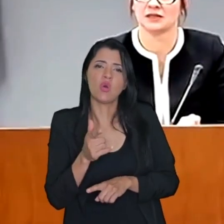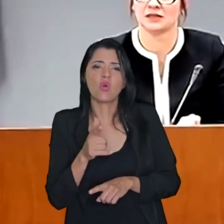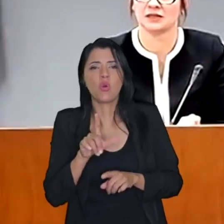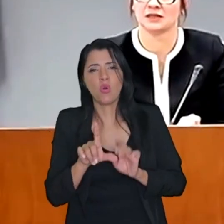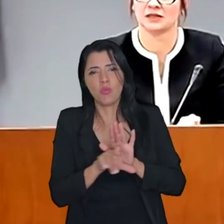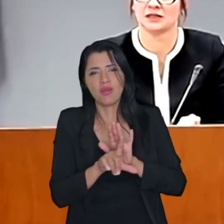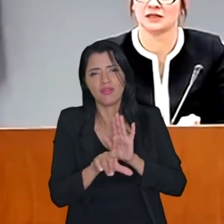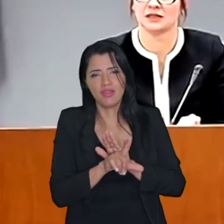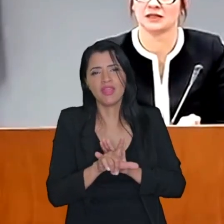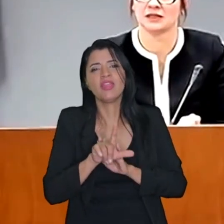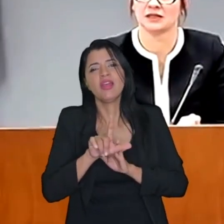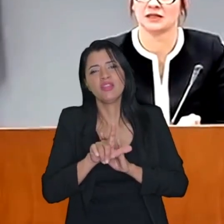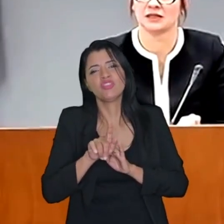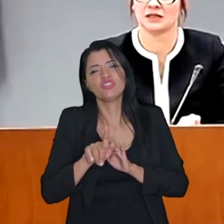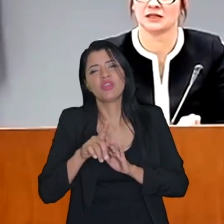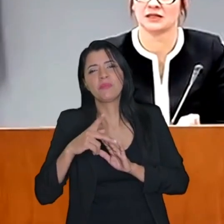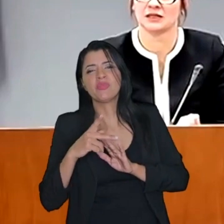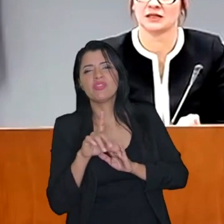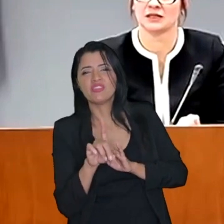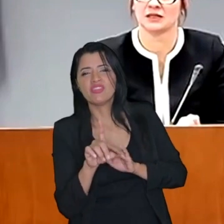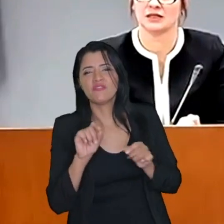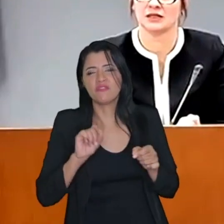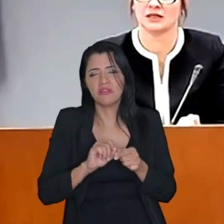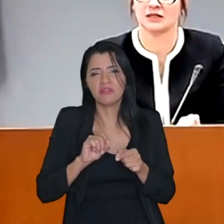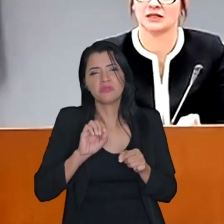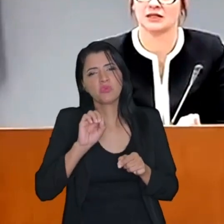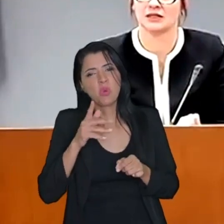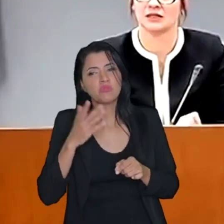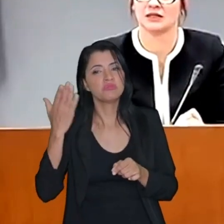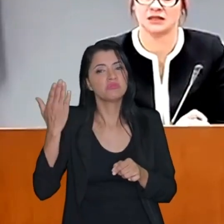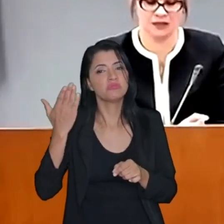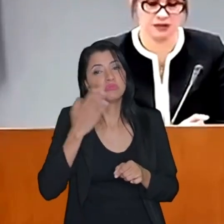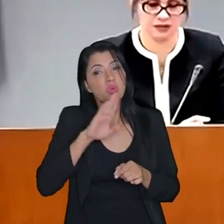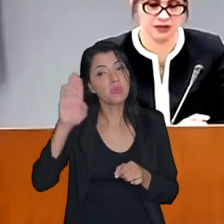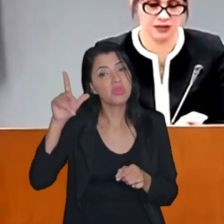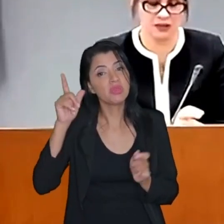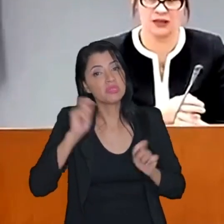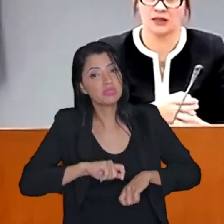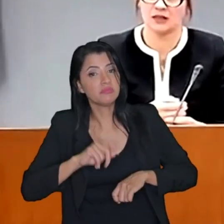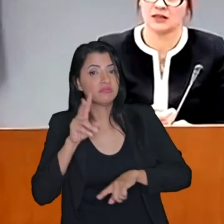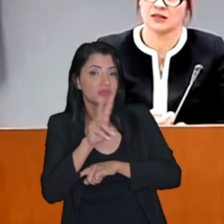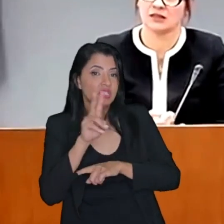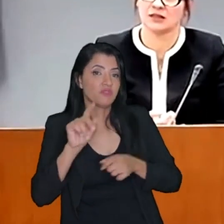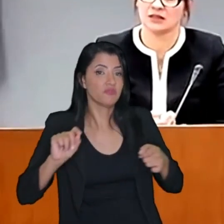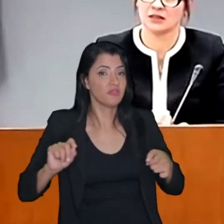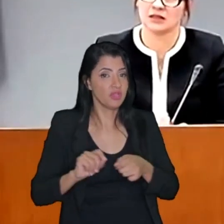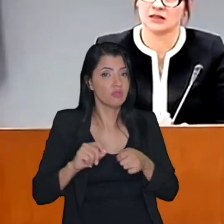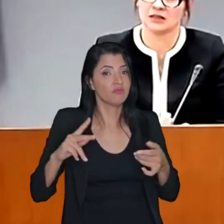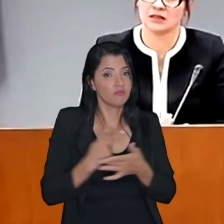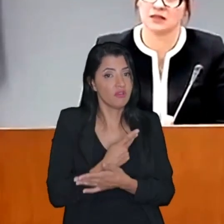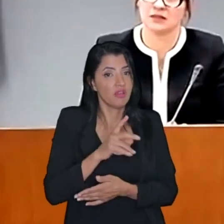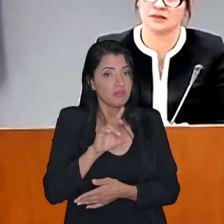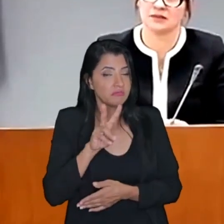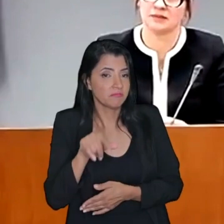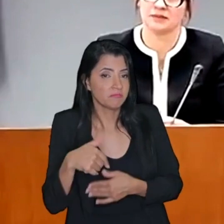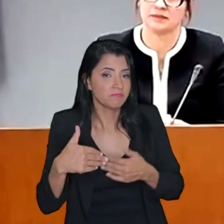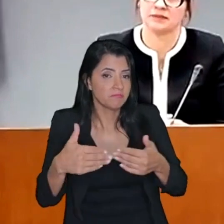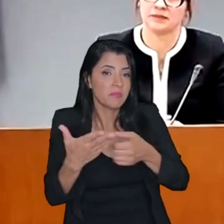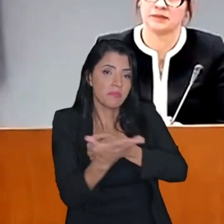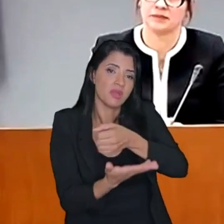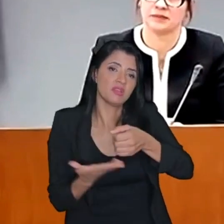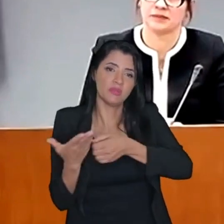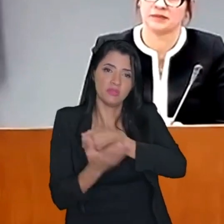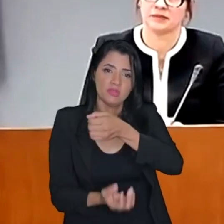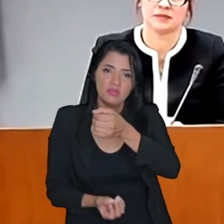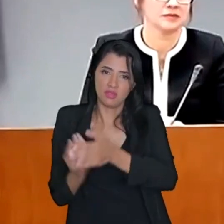a LGPD faz em questão de proteção de dados, ou ao menos uma promessa de que o tratamento de dados vai ser feito a partir desses parâmetros